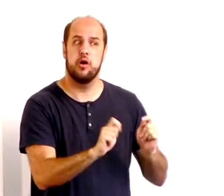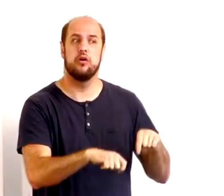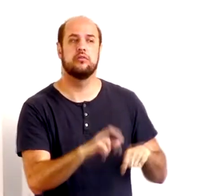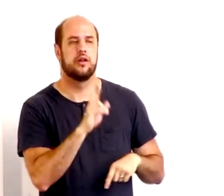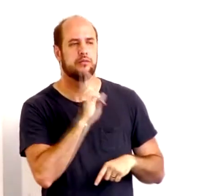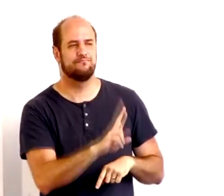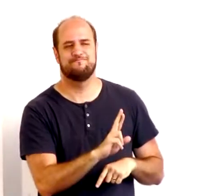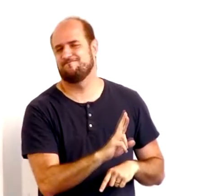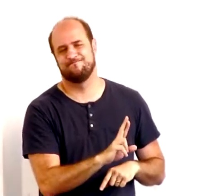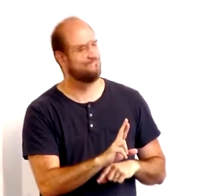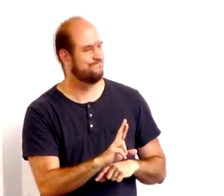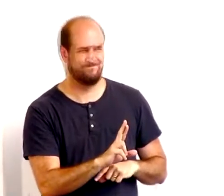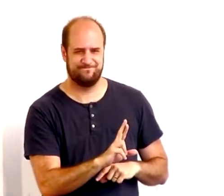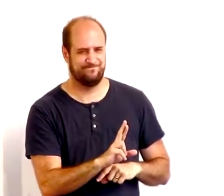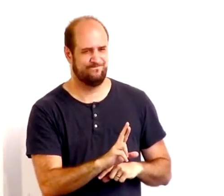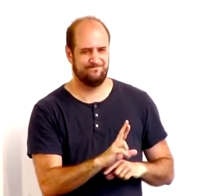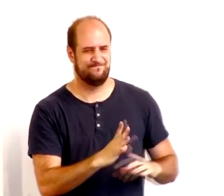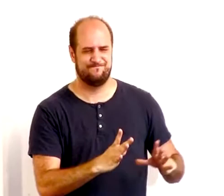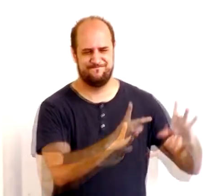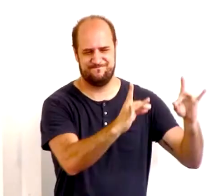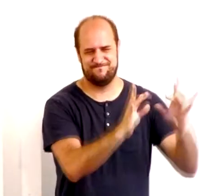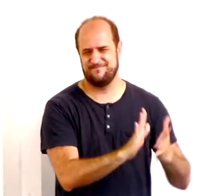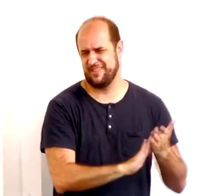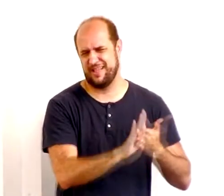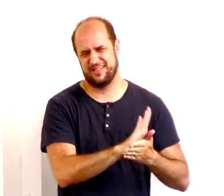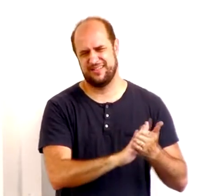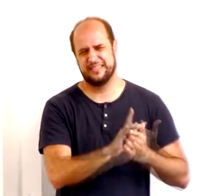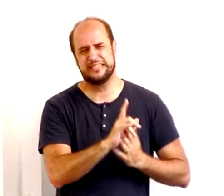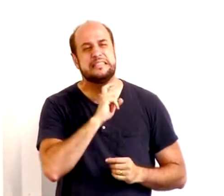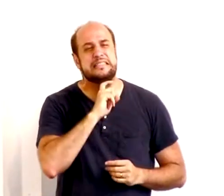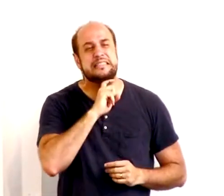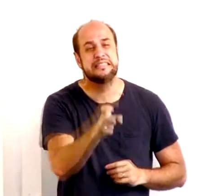dizer não, porque não é por merecimento,